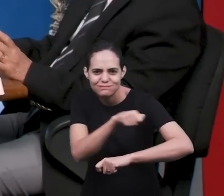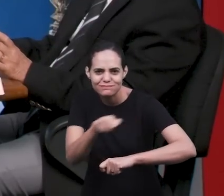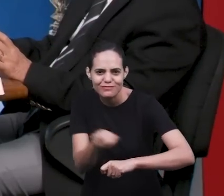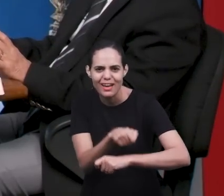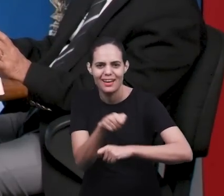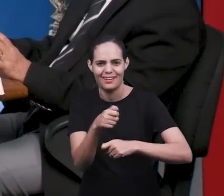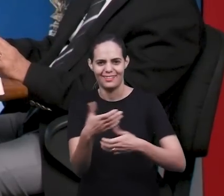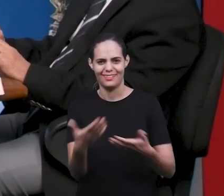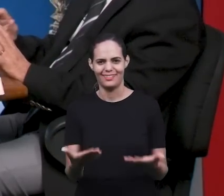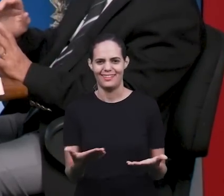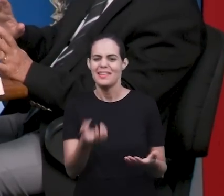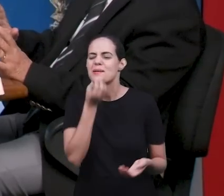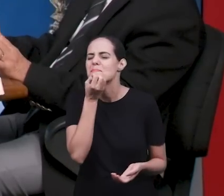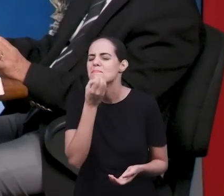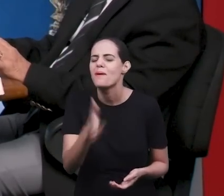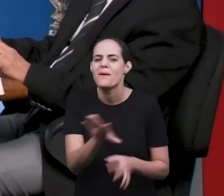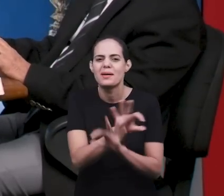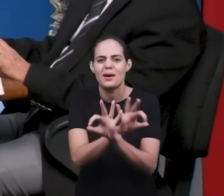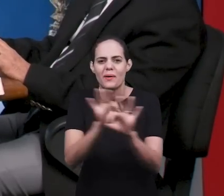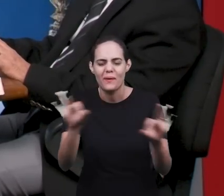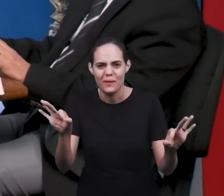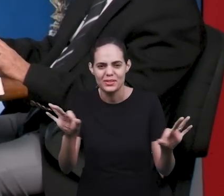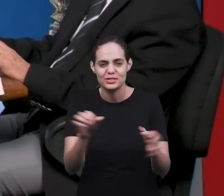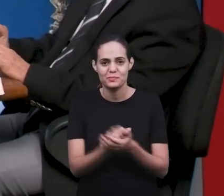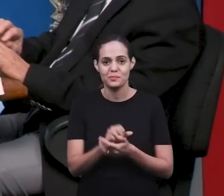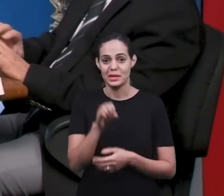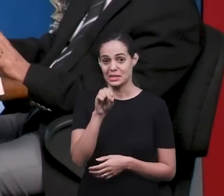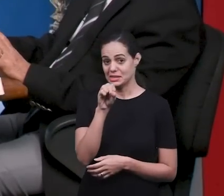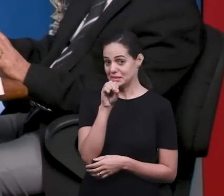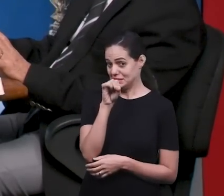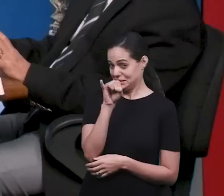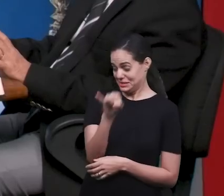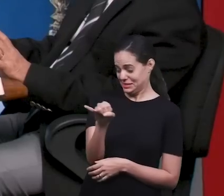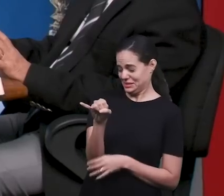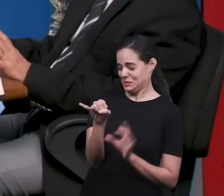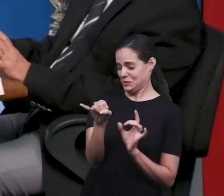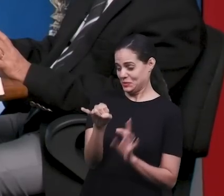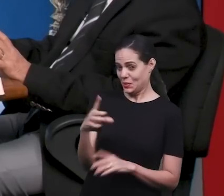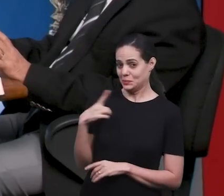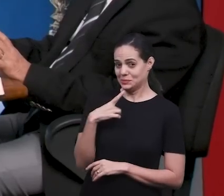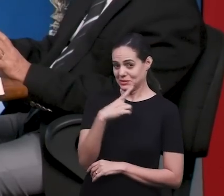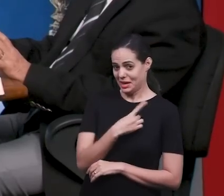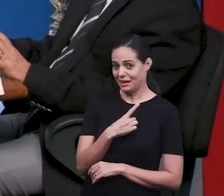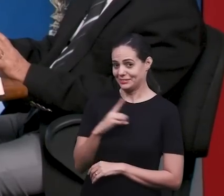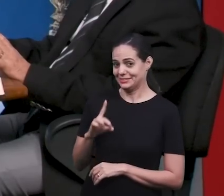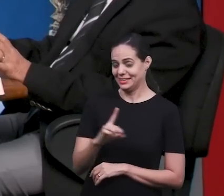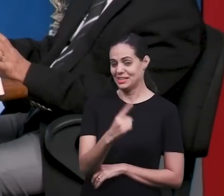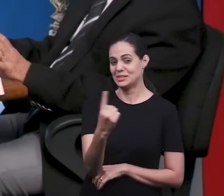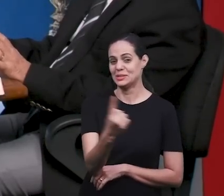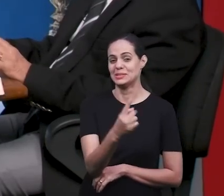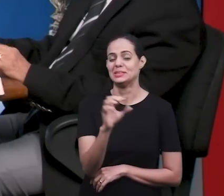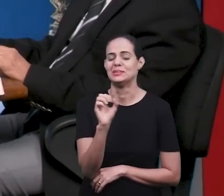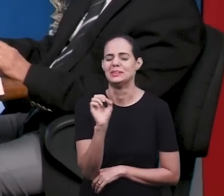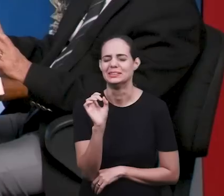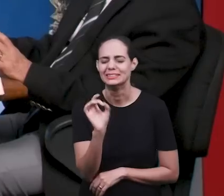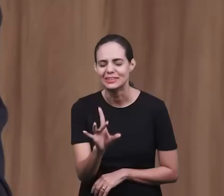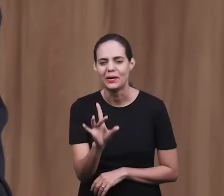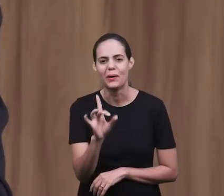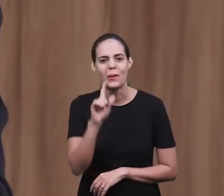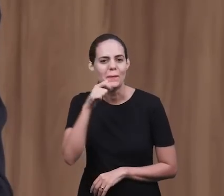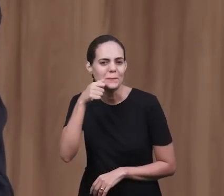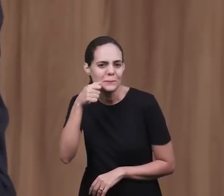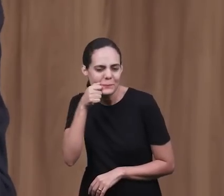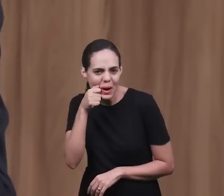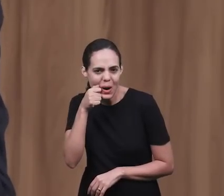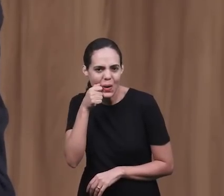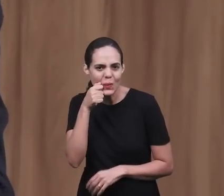né? Se fosse só o diácono e não fosse o pastor, era ovo frito mesmo, né? Pão com ovo. Pão com ovo. Mas o